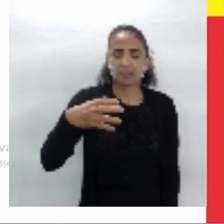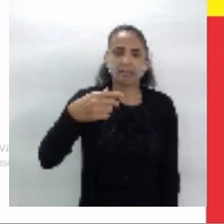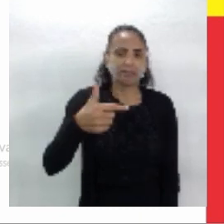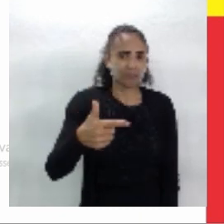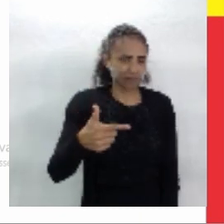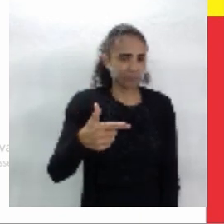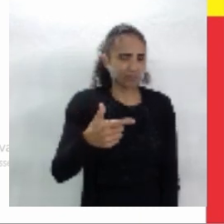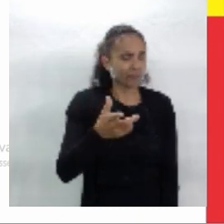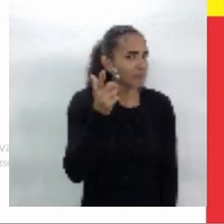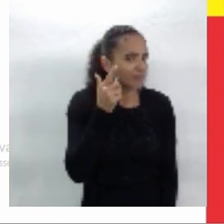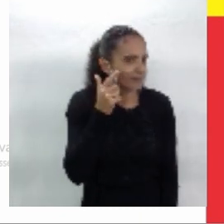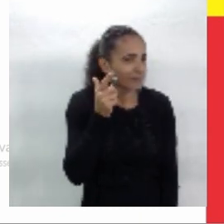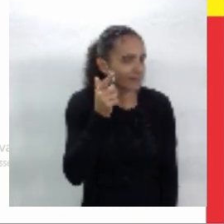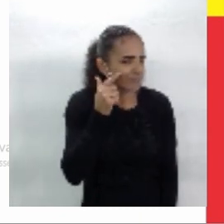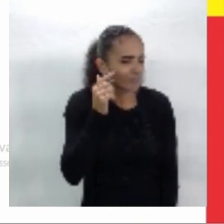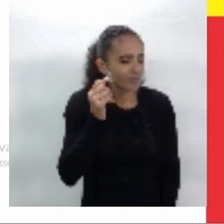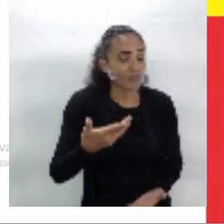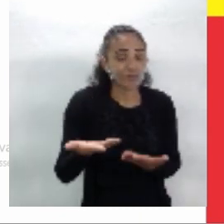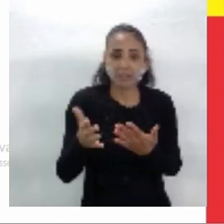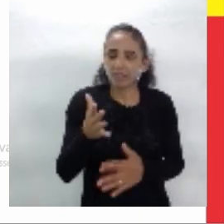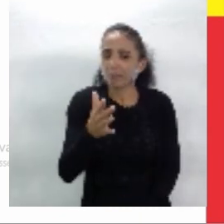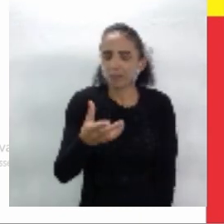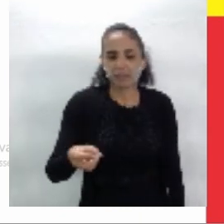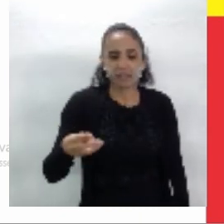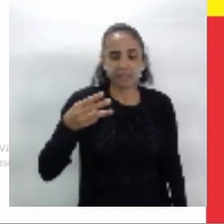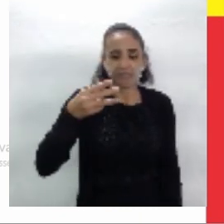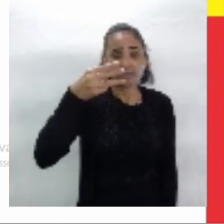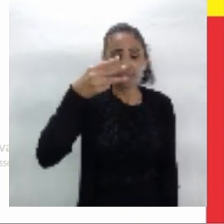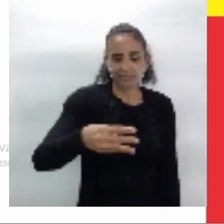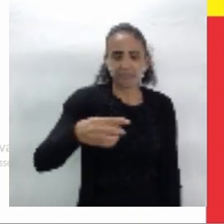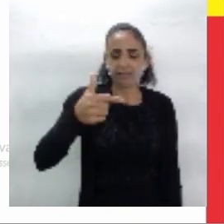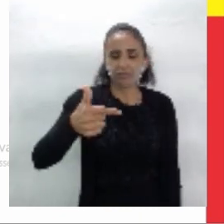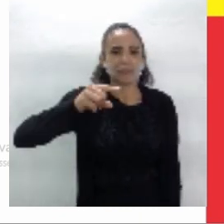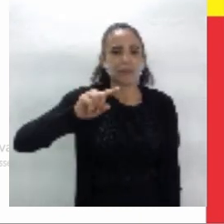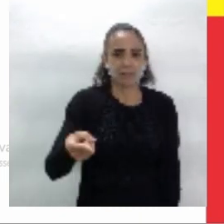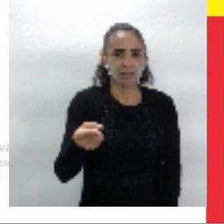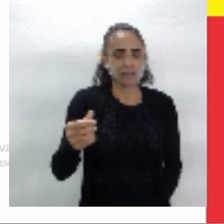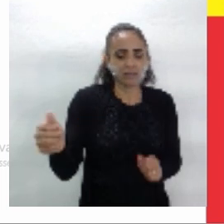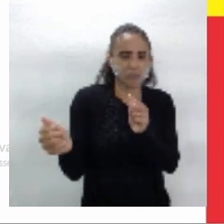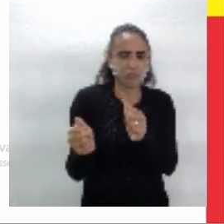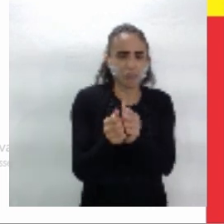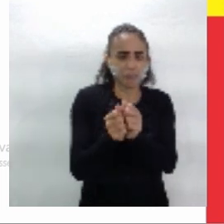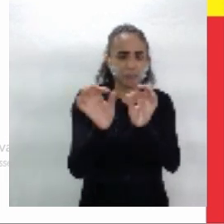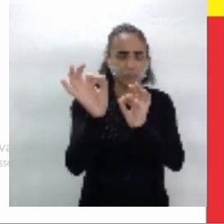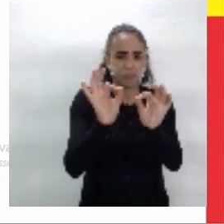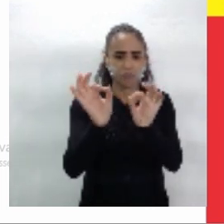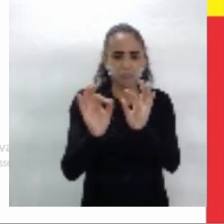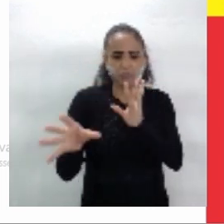31.542. Você vai botar 32 mil. Beleza? Porque, veja,